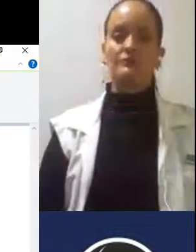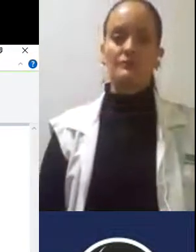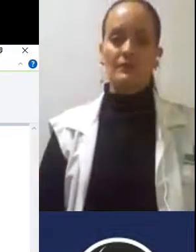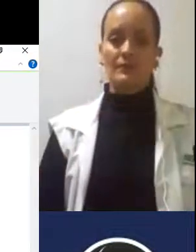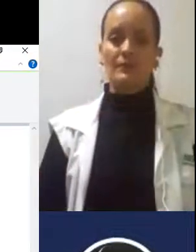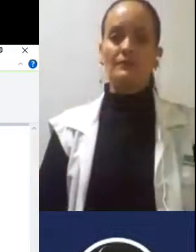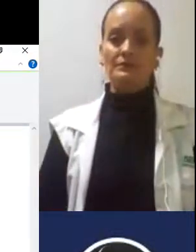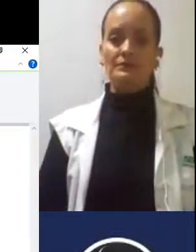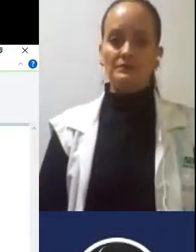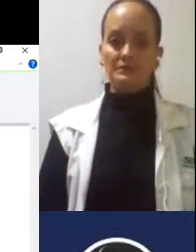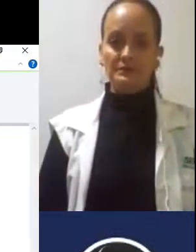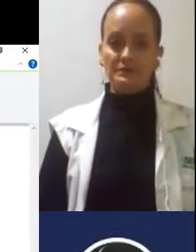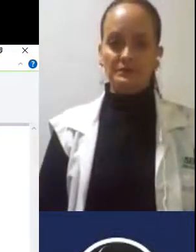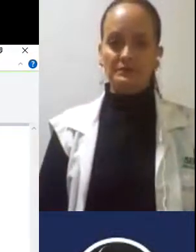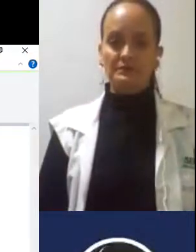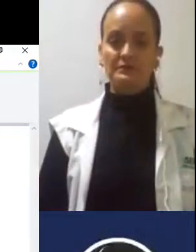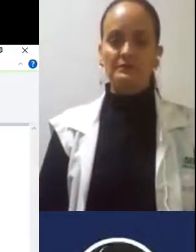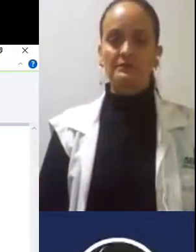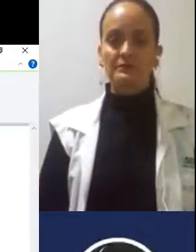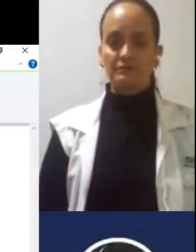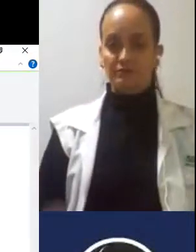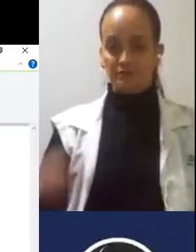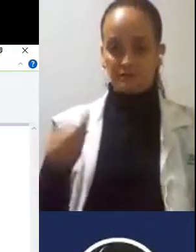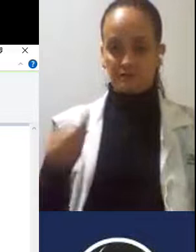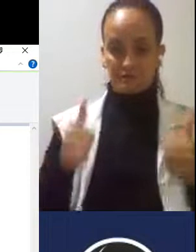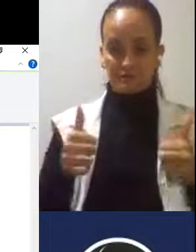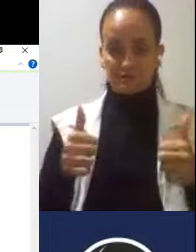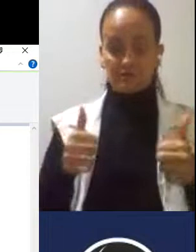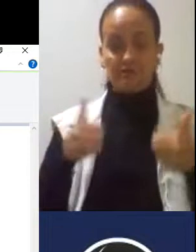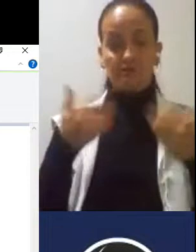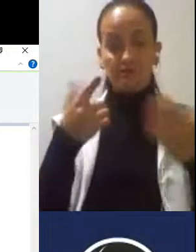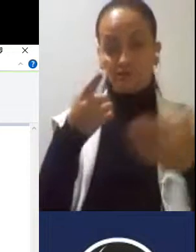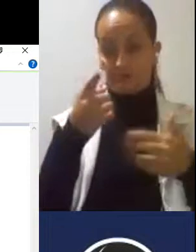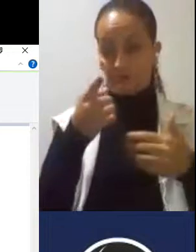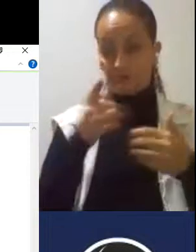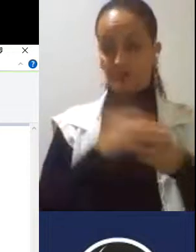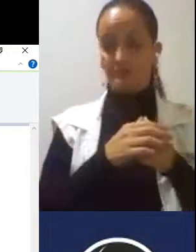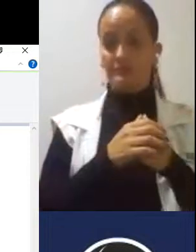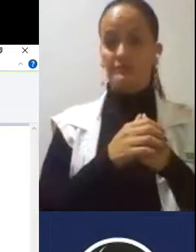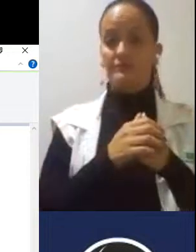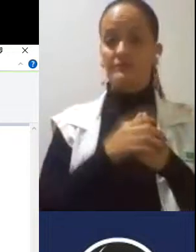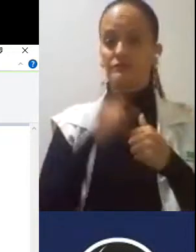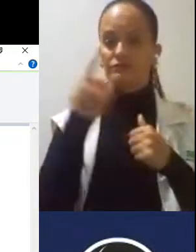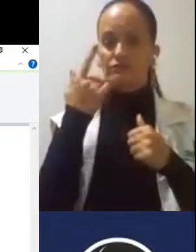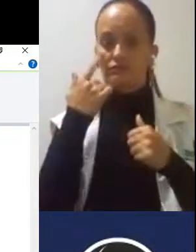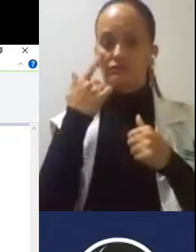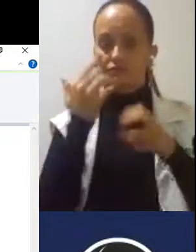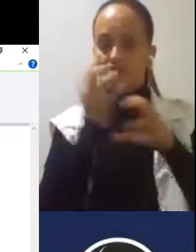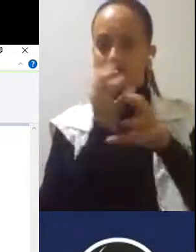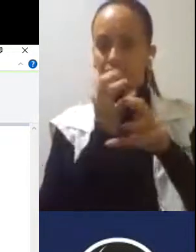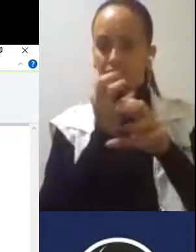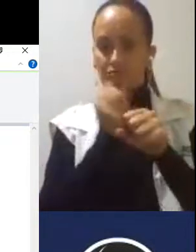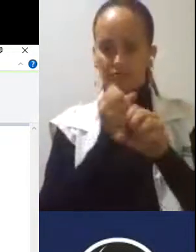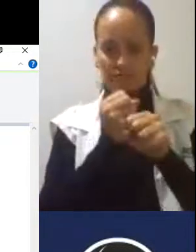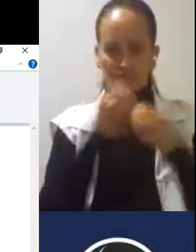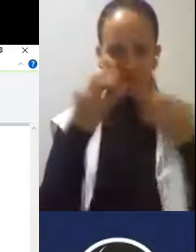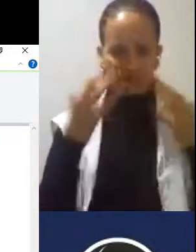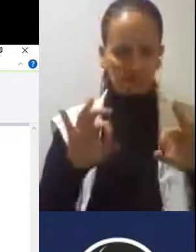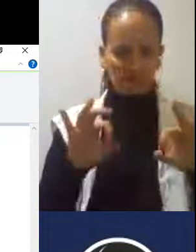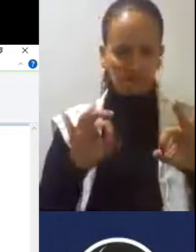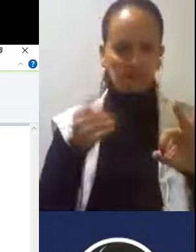resistência, certo? Então, nesse caso aqui, ó, vamos ver se esse valor de proporcionalidade aqui, ó, tá